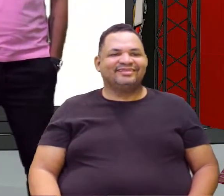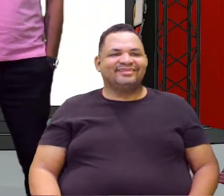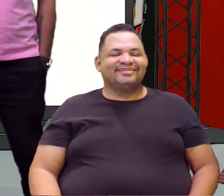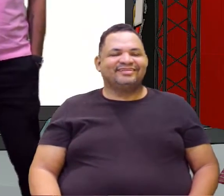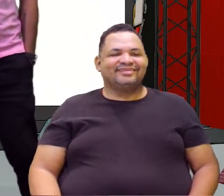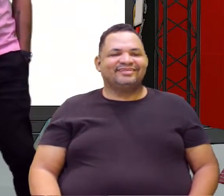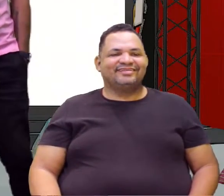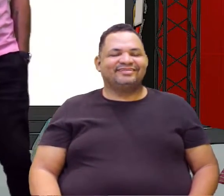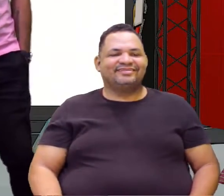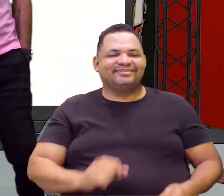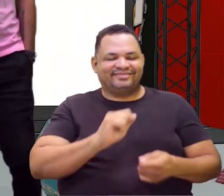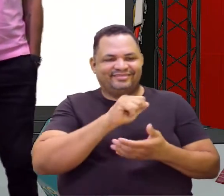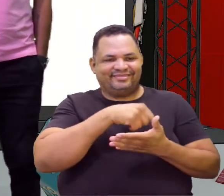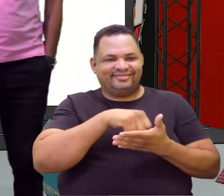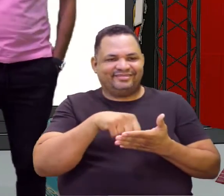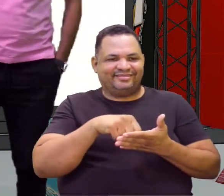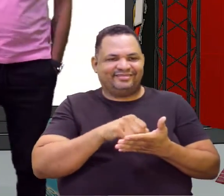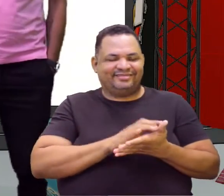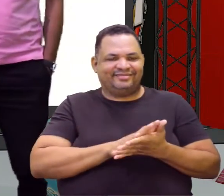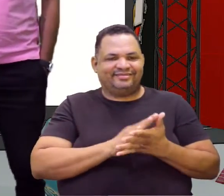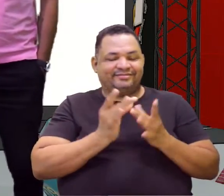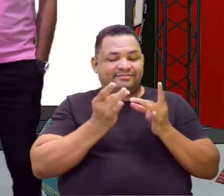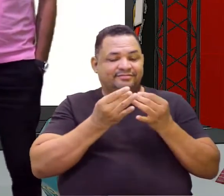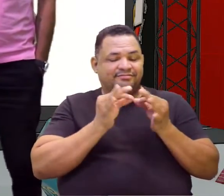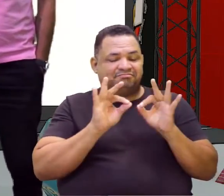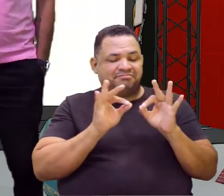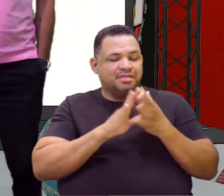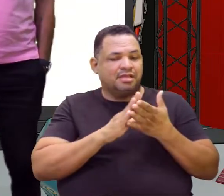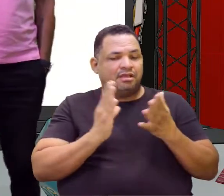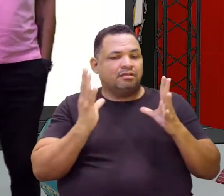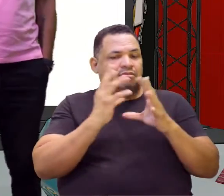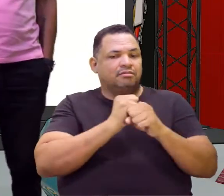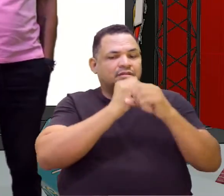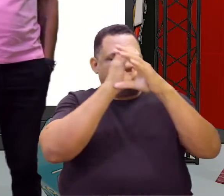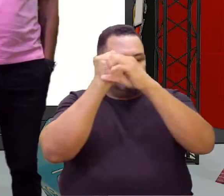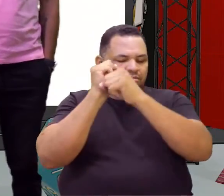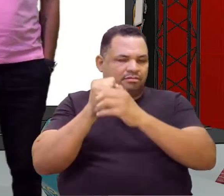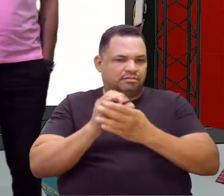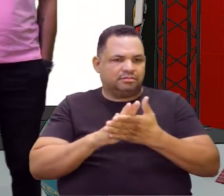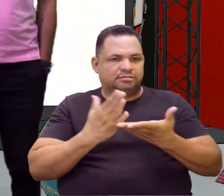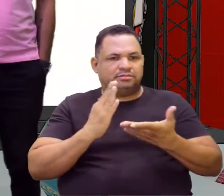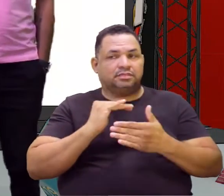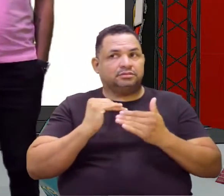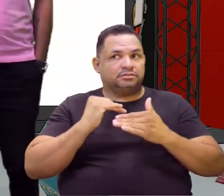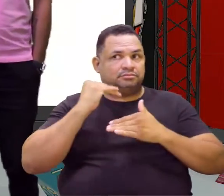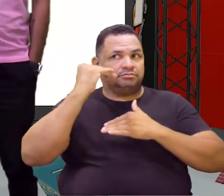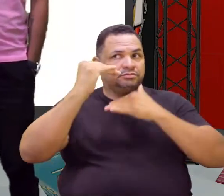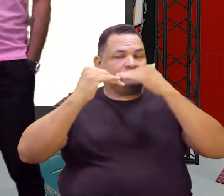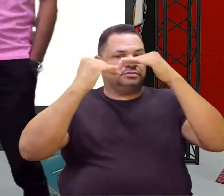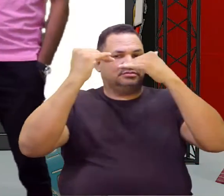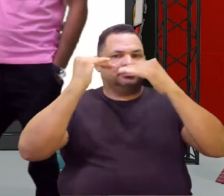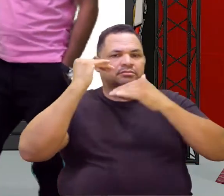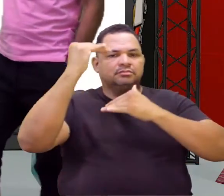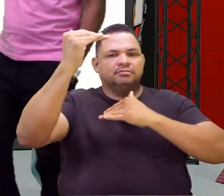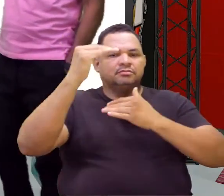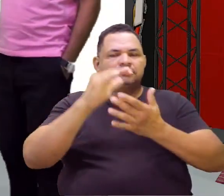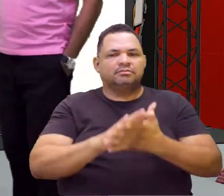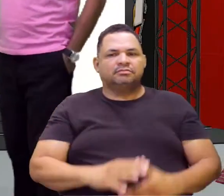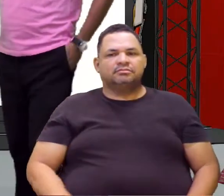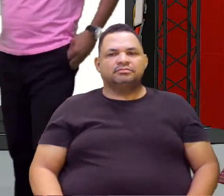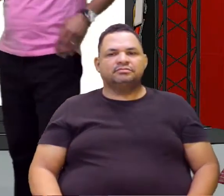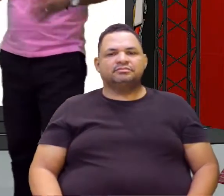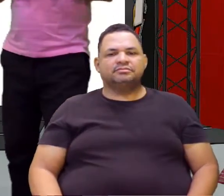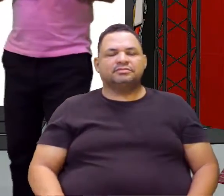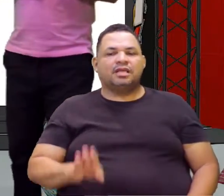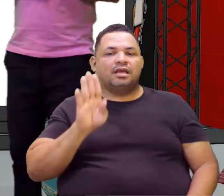Mas assim, a gente fez duas aqui, né? Que não era simplesmente calcular a área, né? Já estamos no nível avançado. E sabe o que eu acho legal dessas